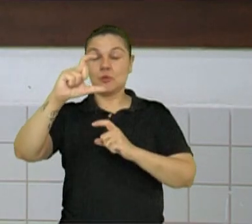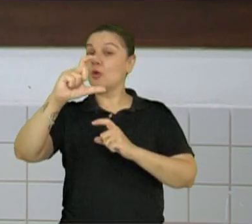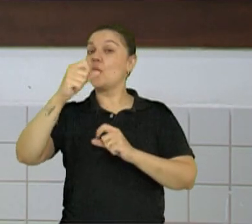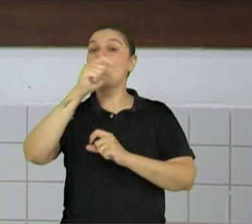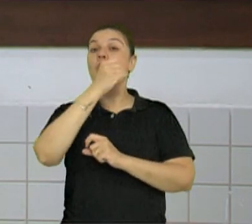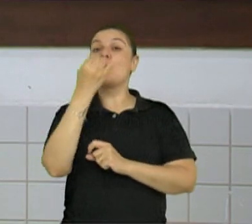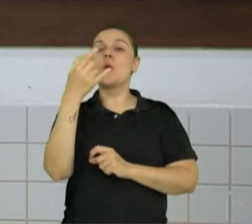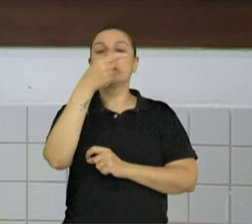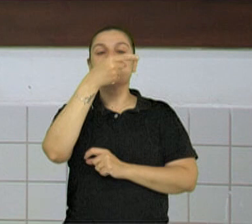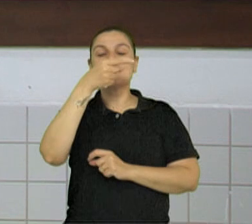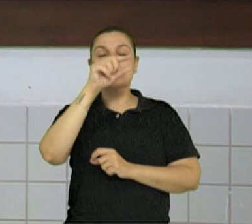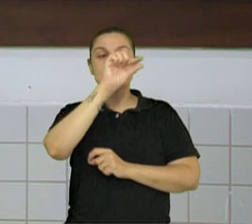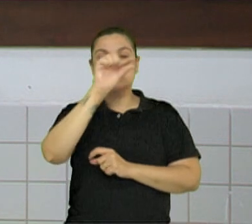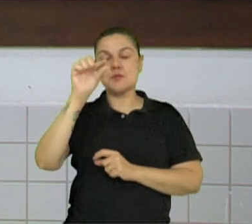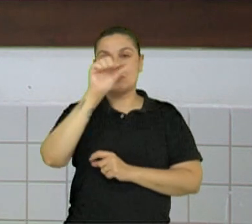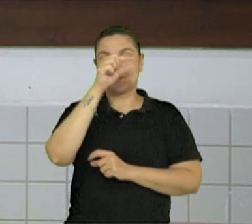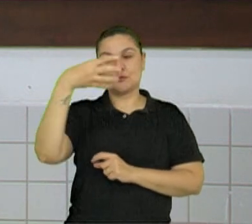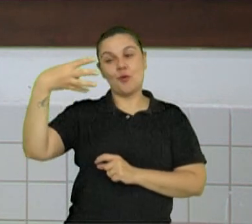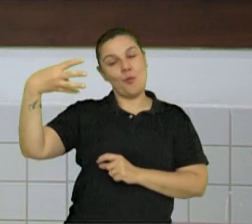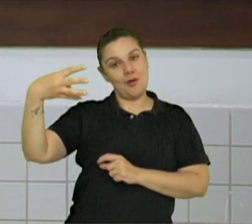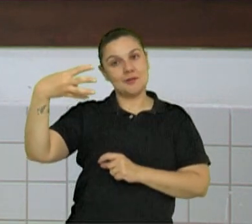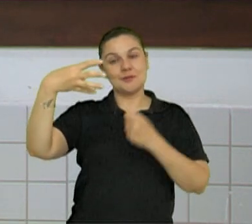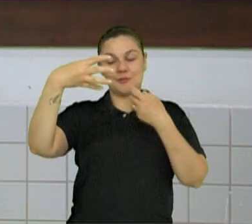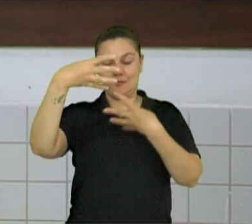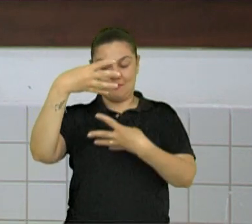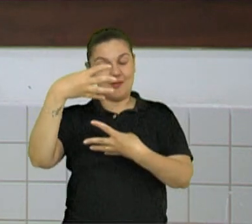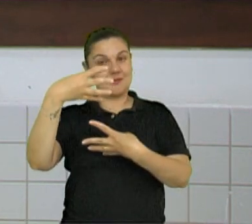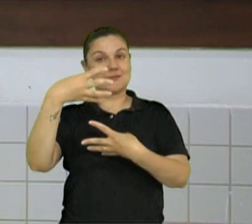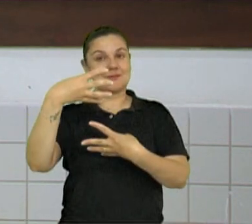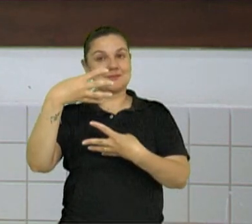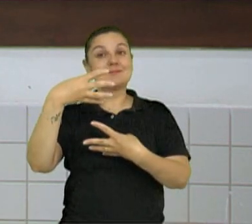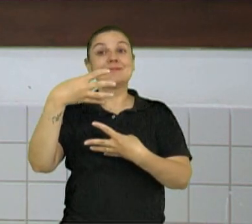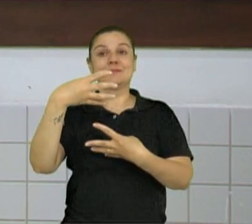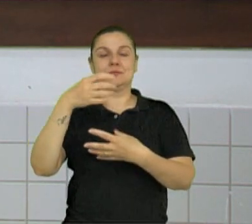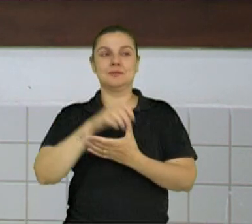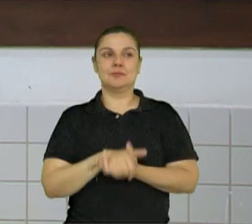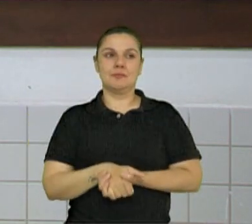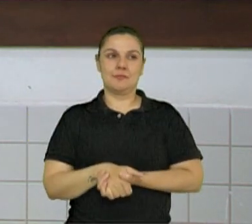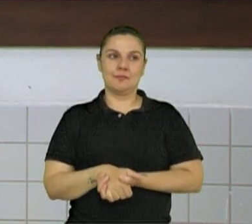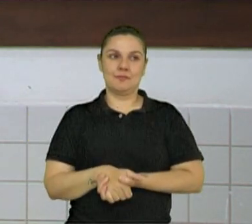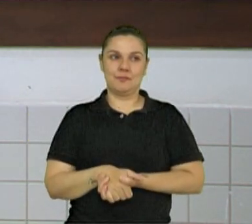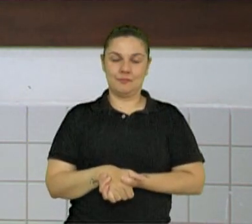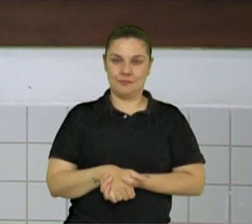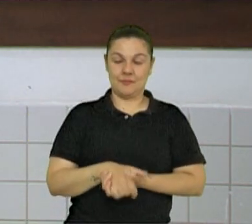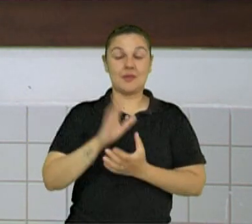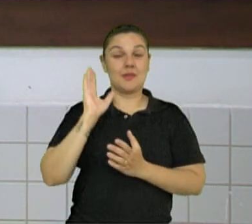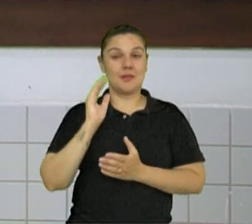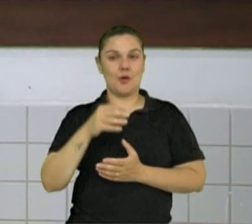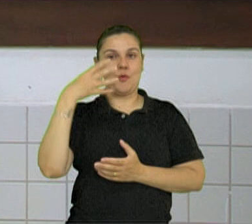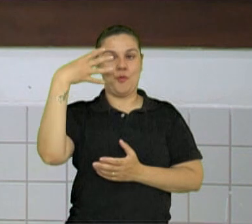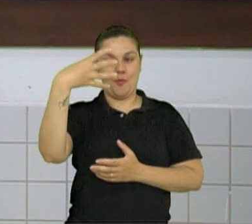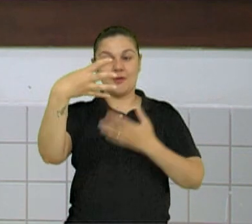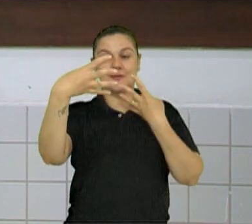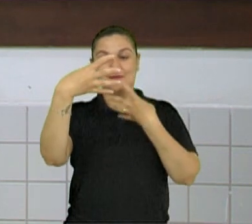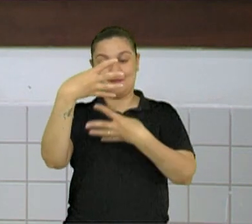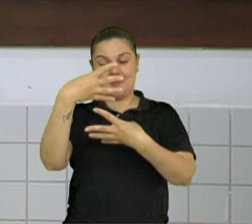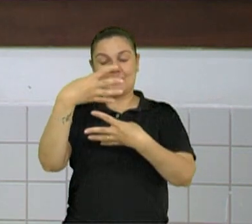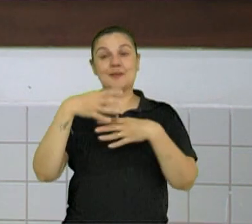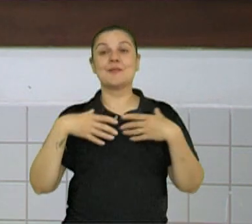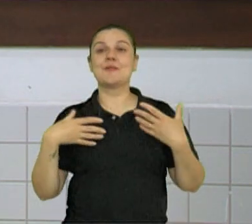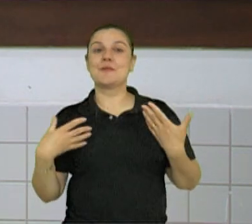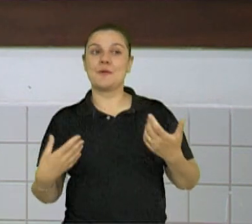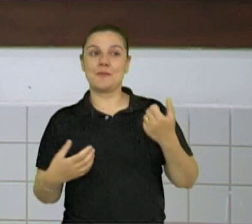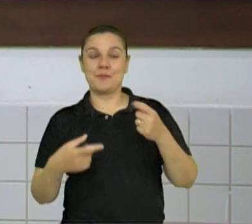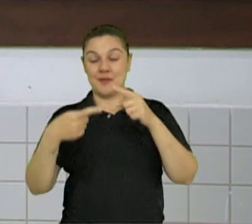com 4 versos cada uma delas. E quando eu tenho estrofes com 4 versos, as